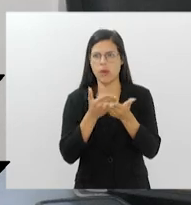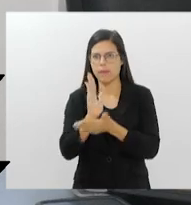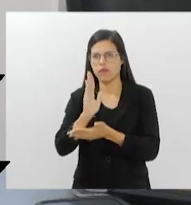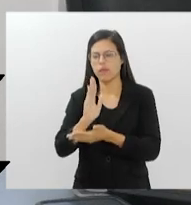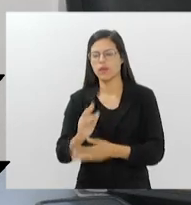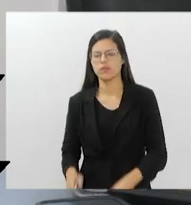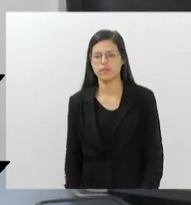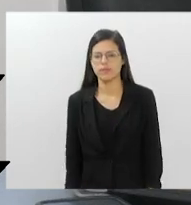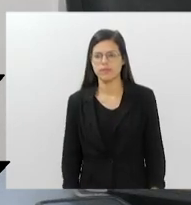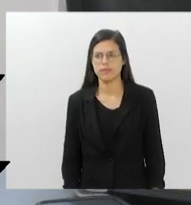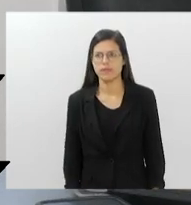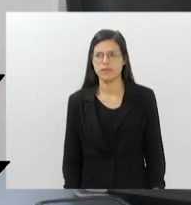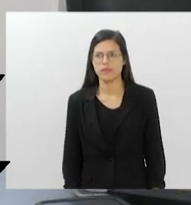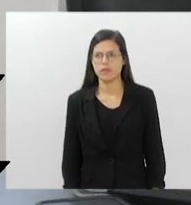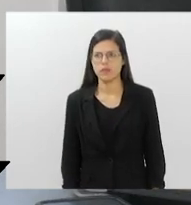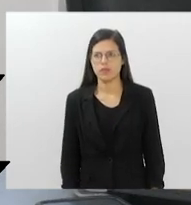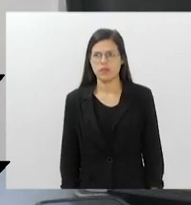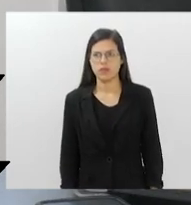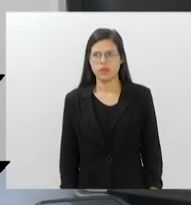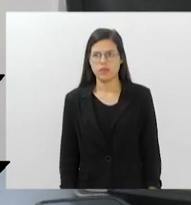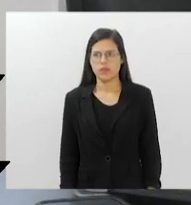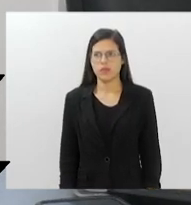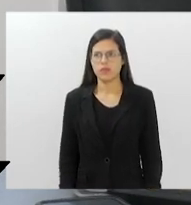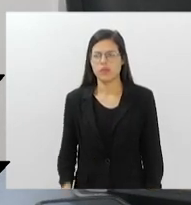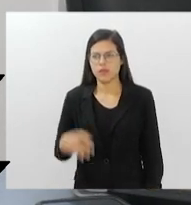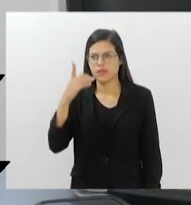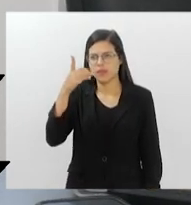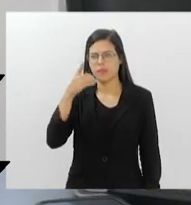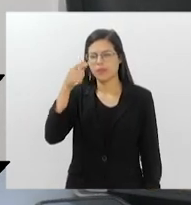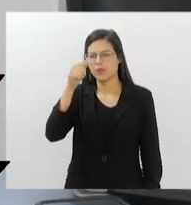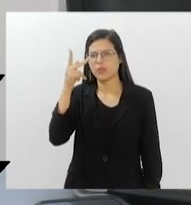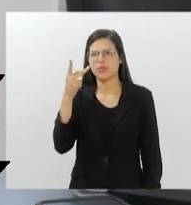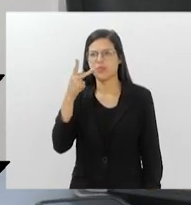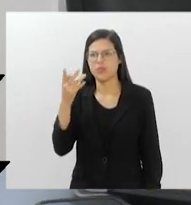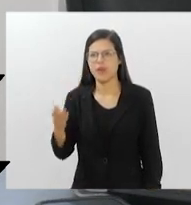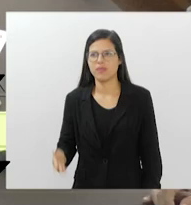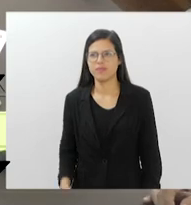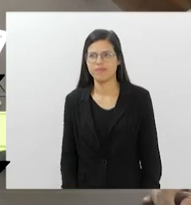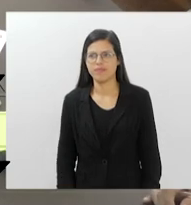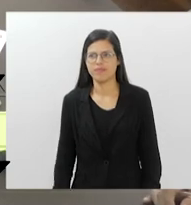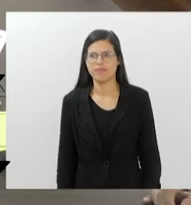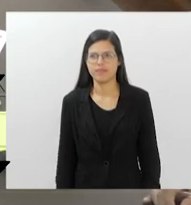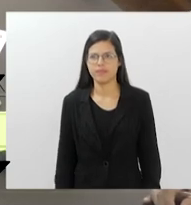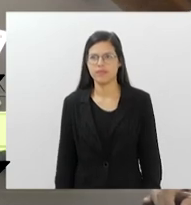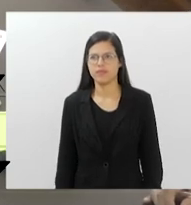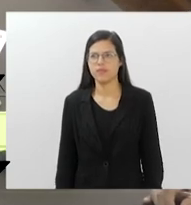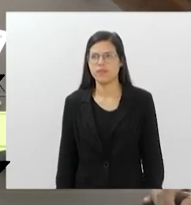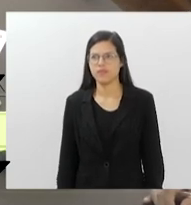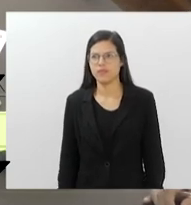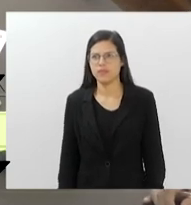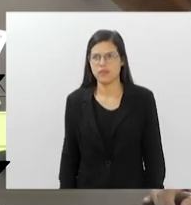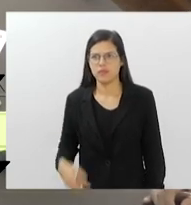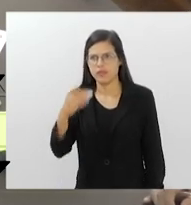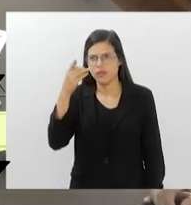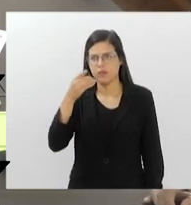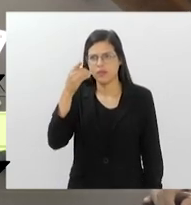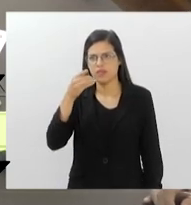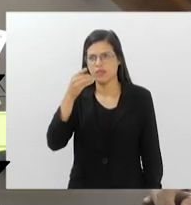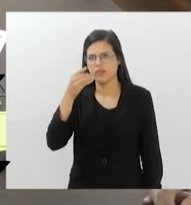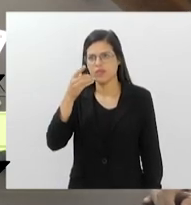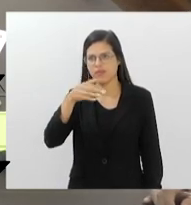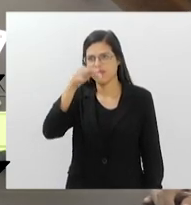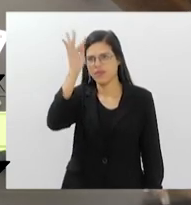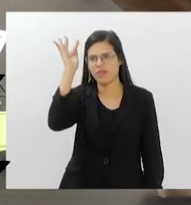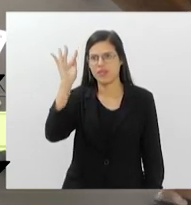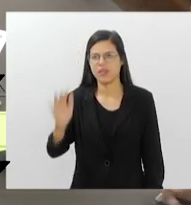aprovado gló a declarações aí Deputado Lu Paula pariri Deputado Fred não eu